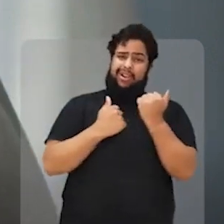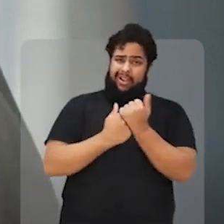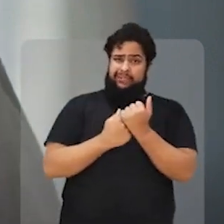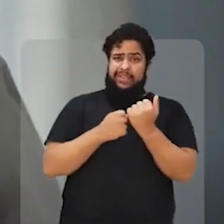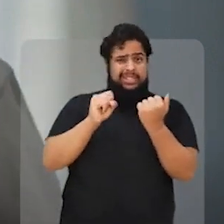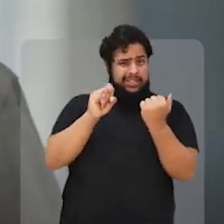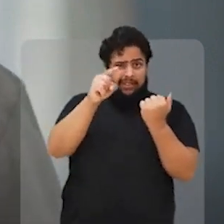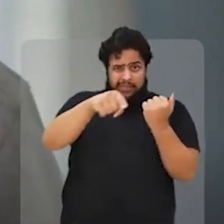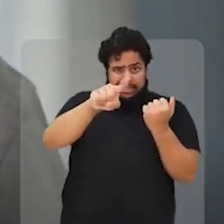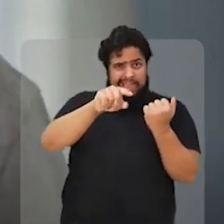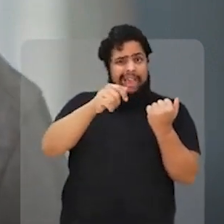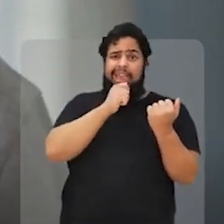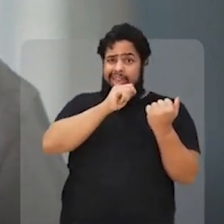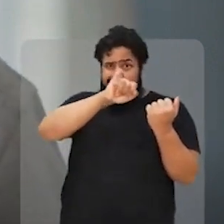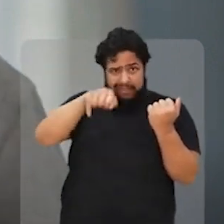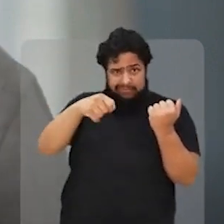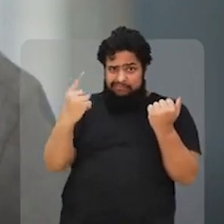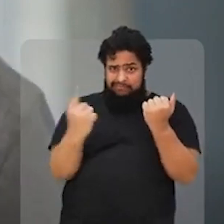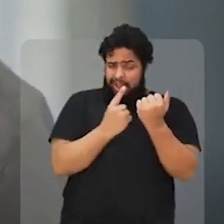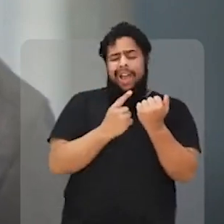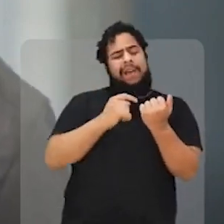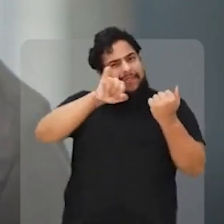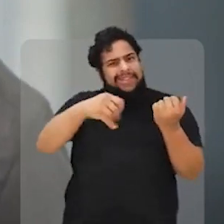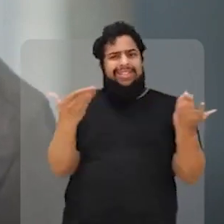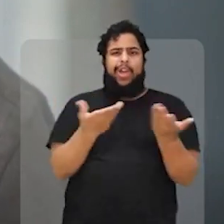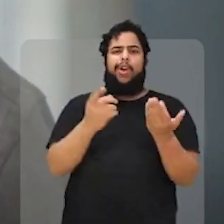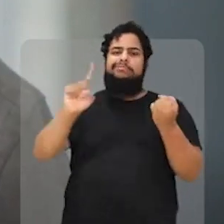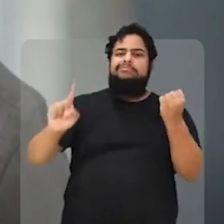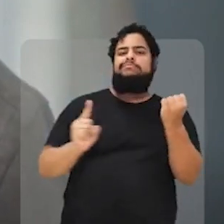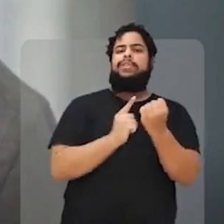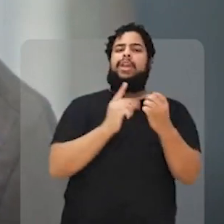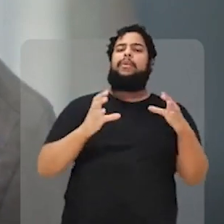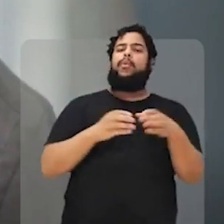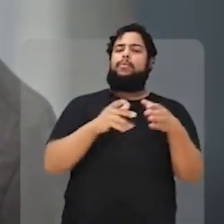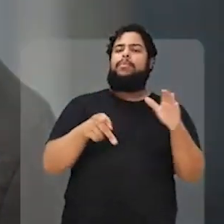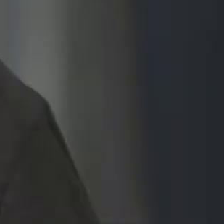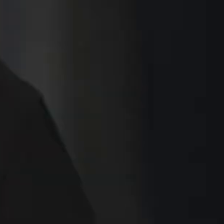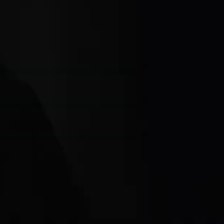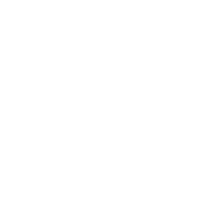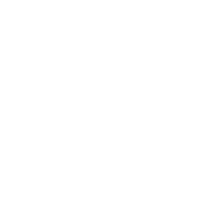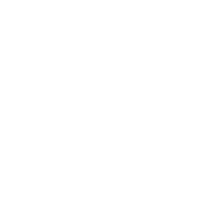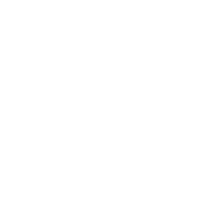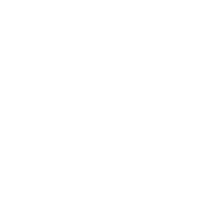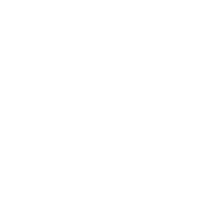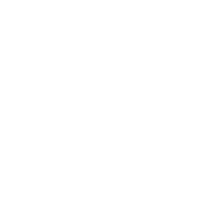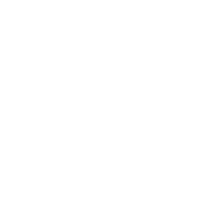E se você ainda não veio, junte-se a nós também no time da esperança.